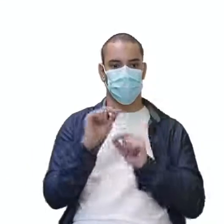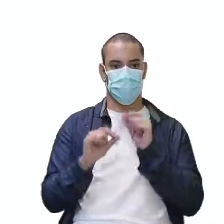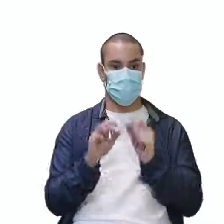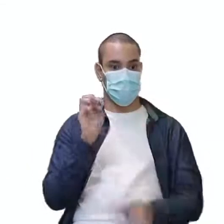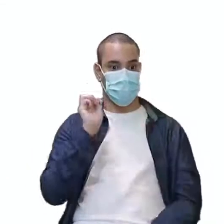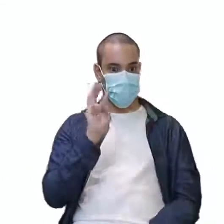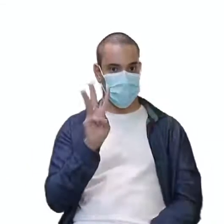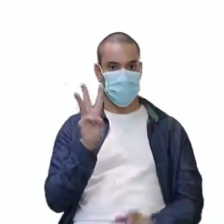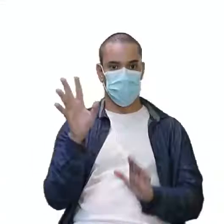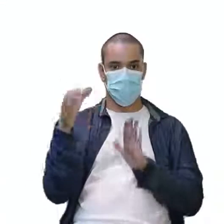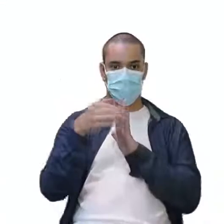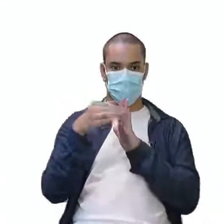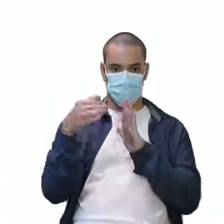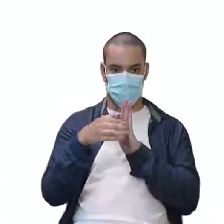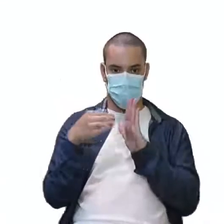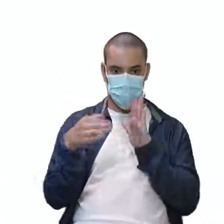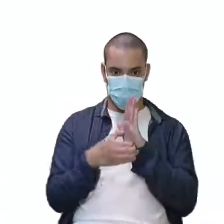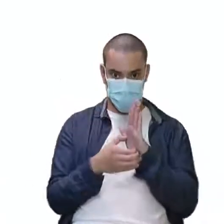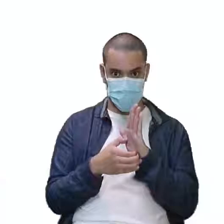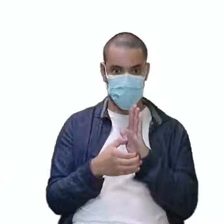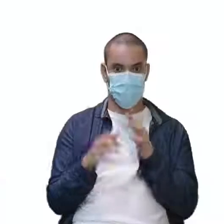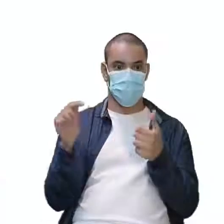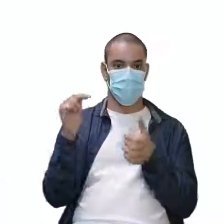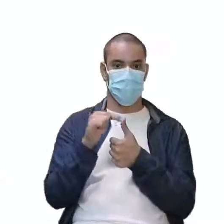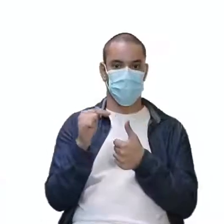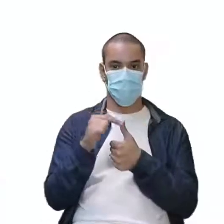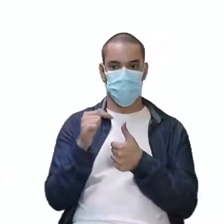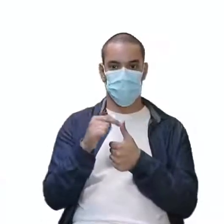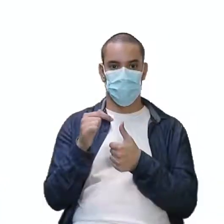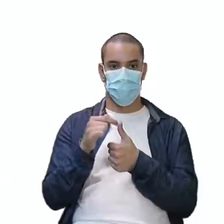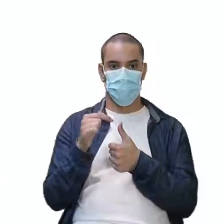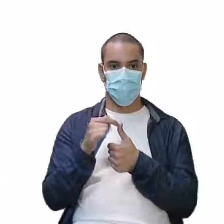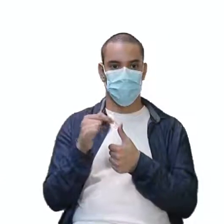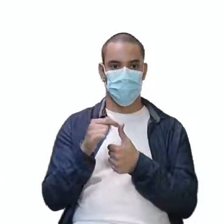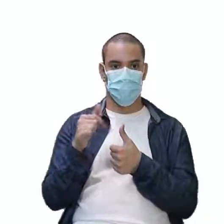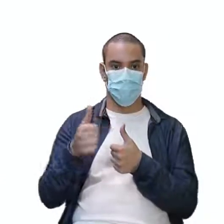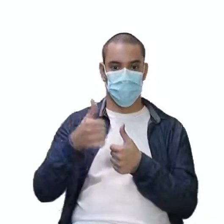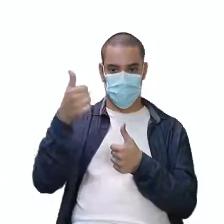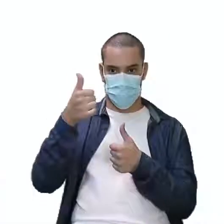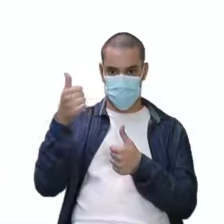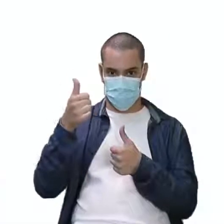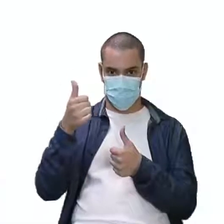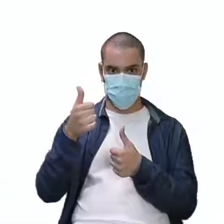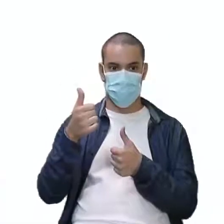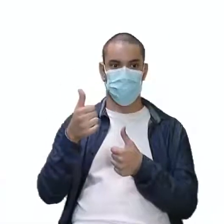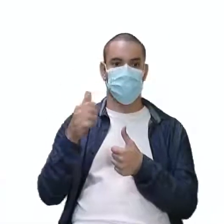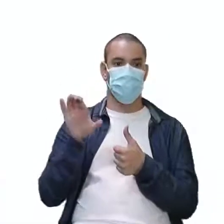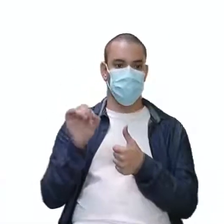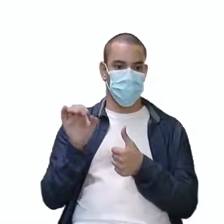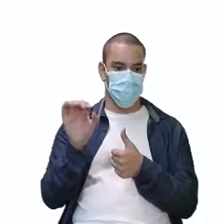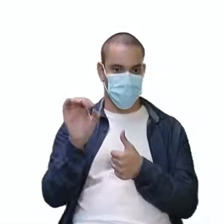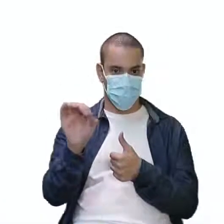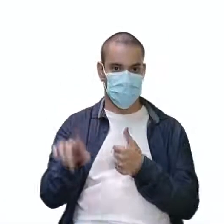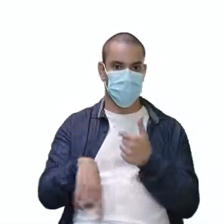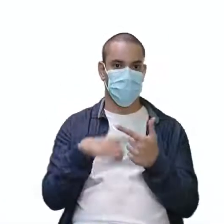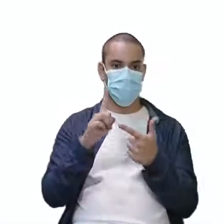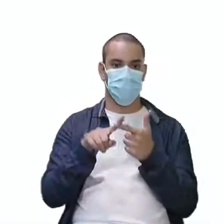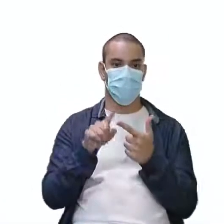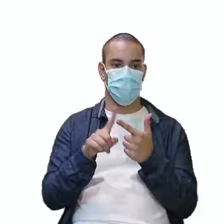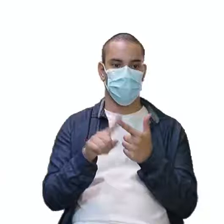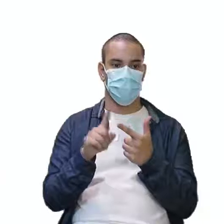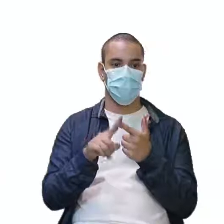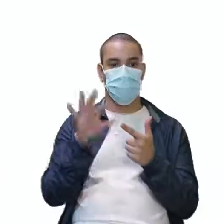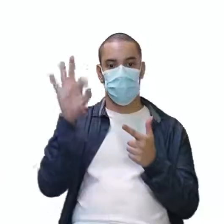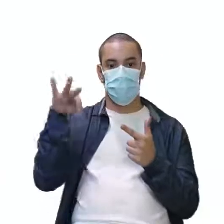3 agrupamentos, tá? Dos cupins, chamados de térmitas, as abelhas e os